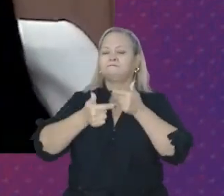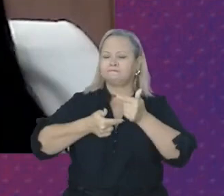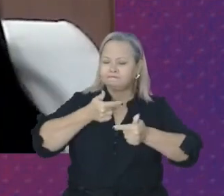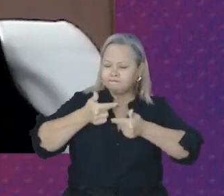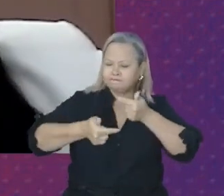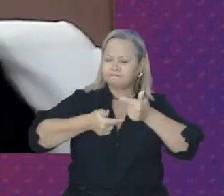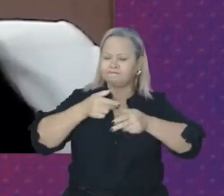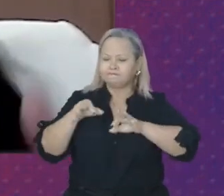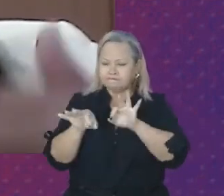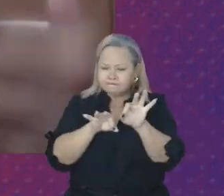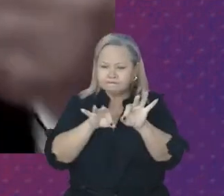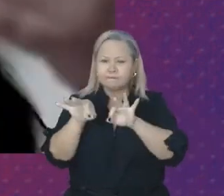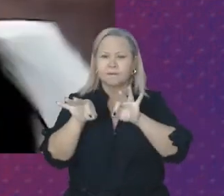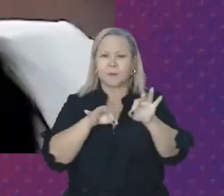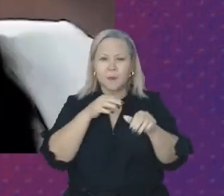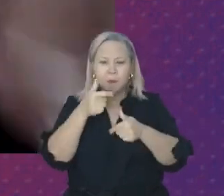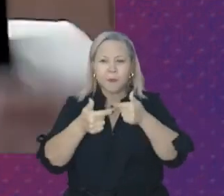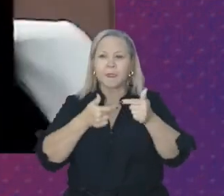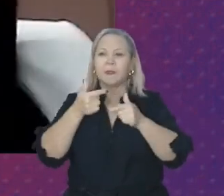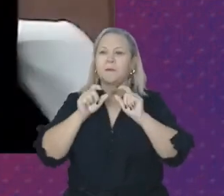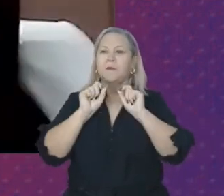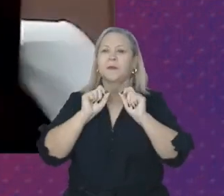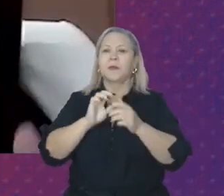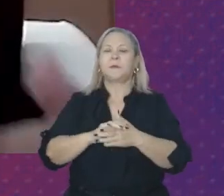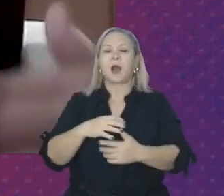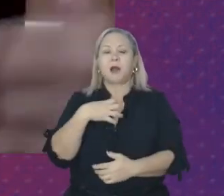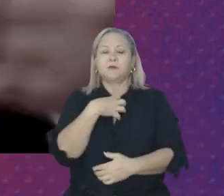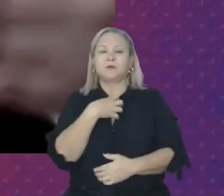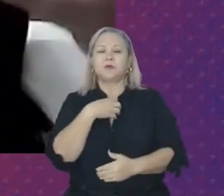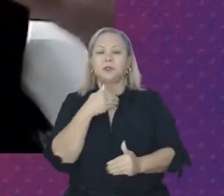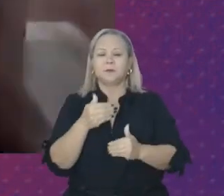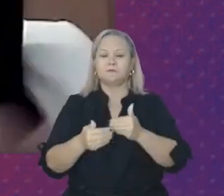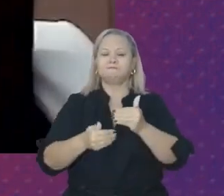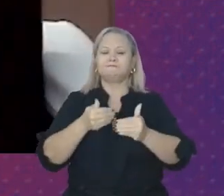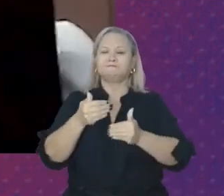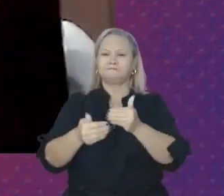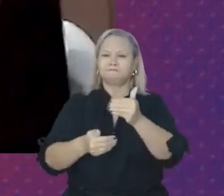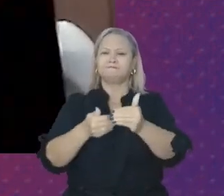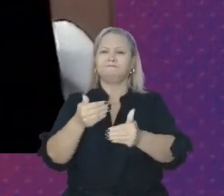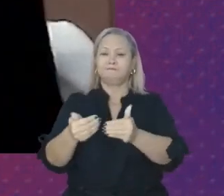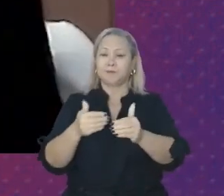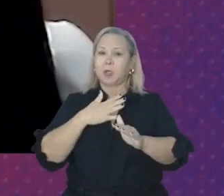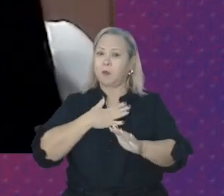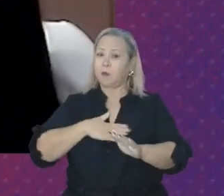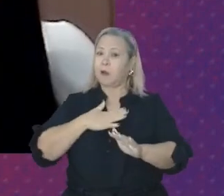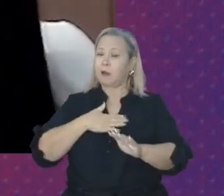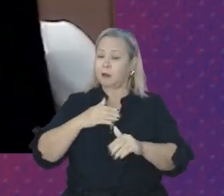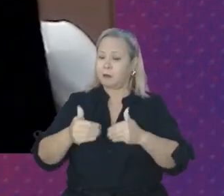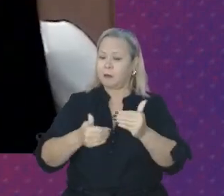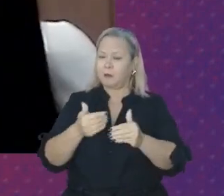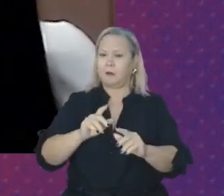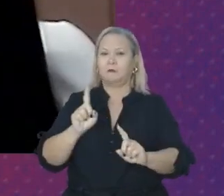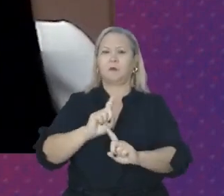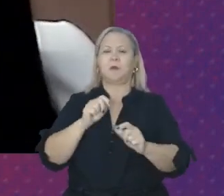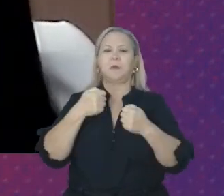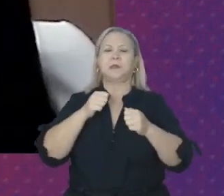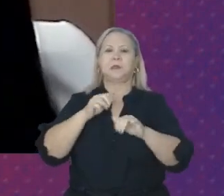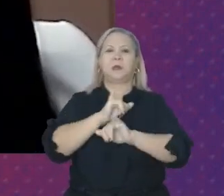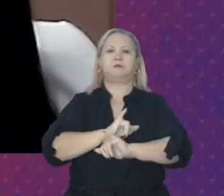trabalho de maneira mais progressiva, né? Você não ser tão